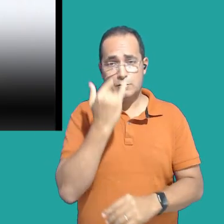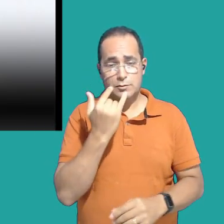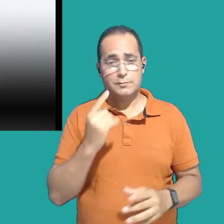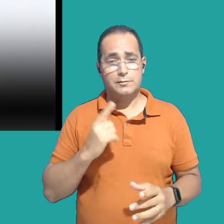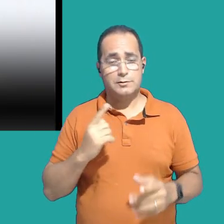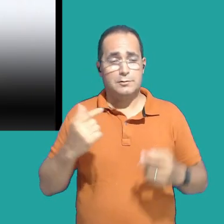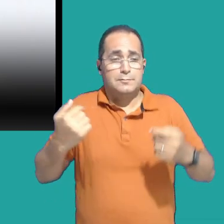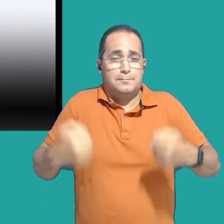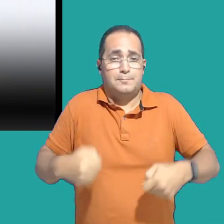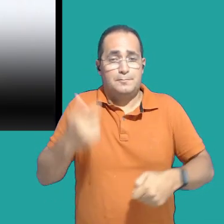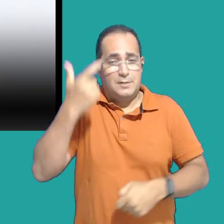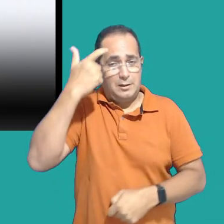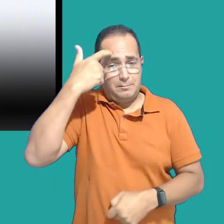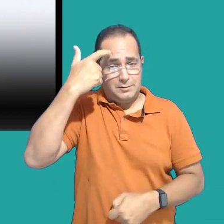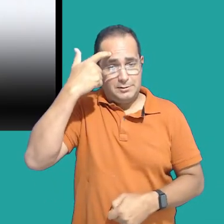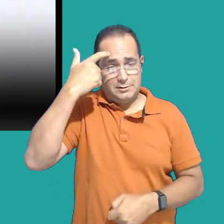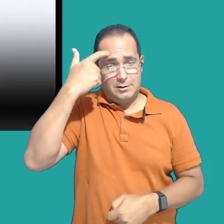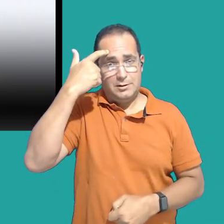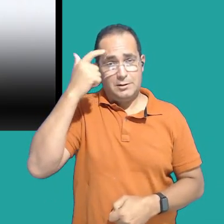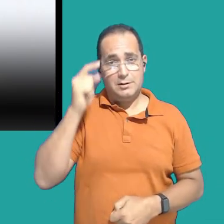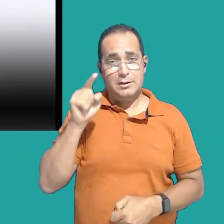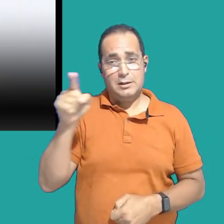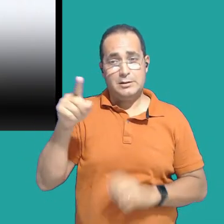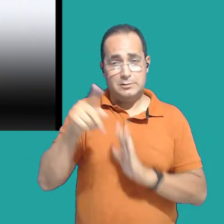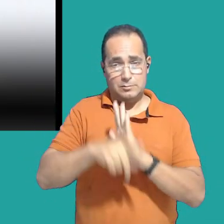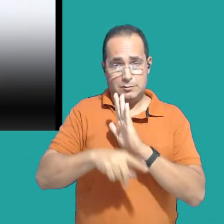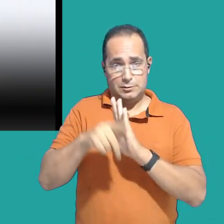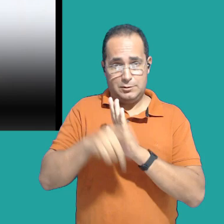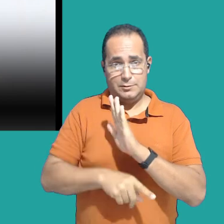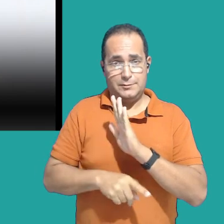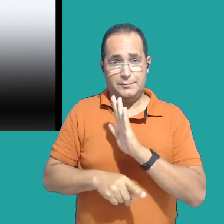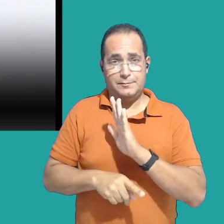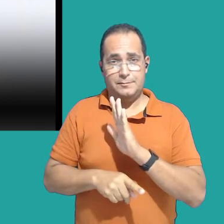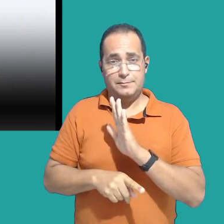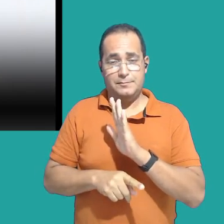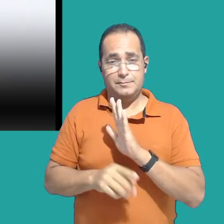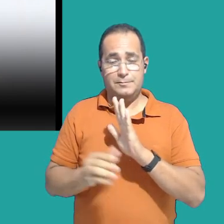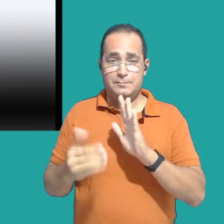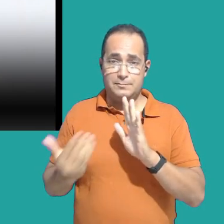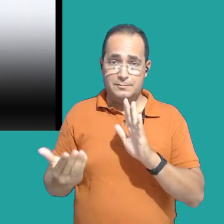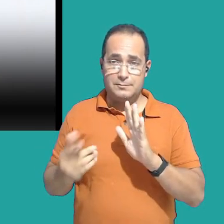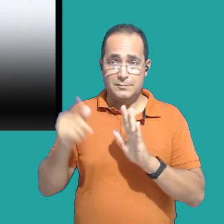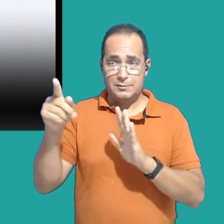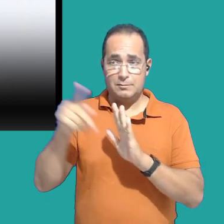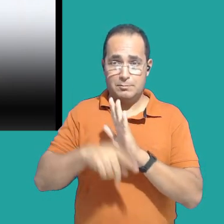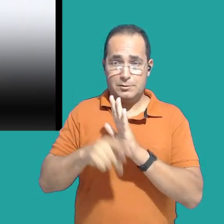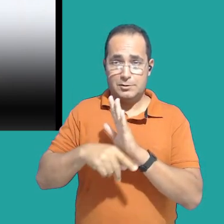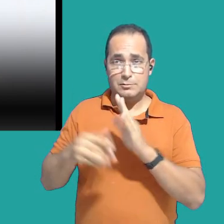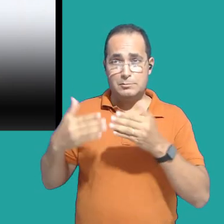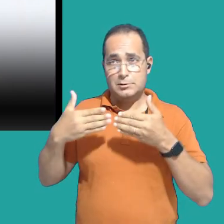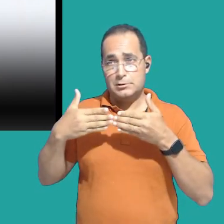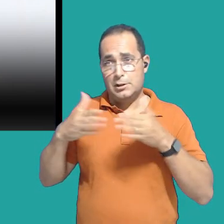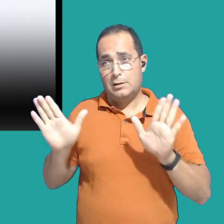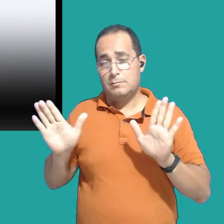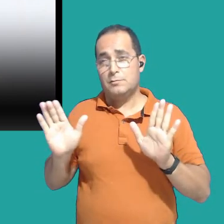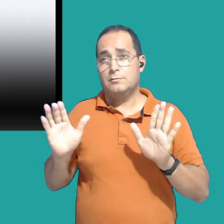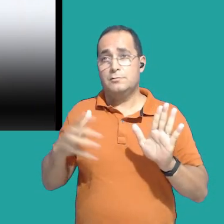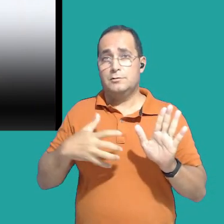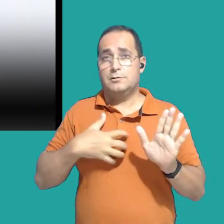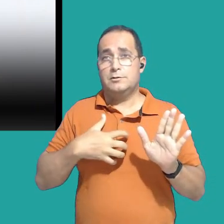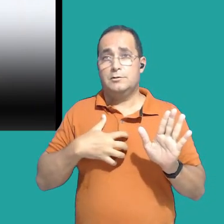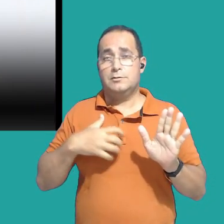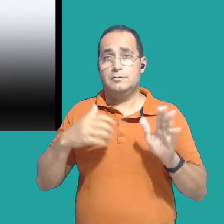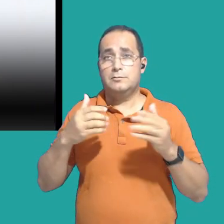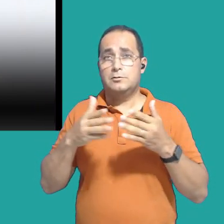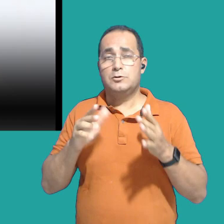e sem deficiência. Eu acho que é pensar esse projeto, e aí projeto num modo amplo,